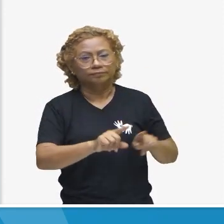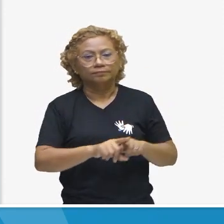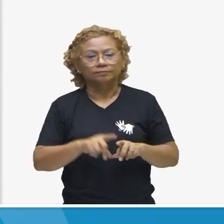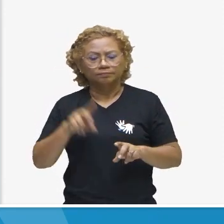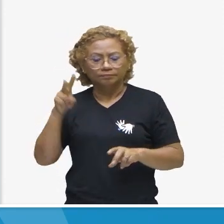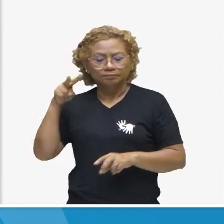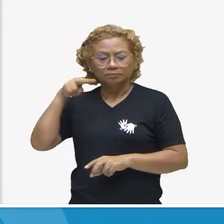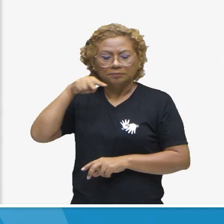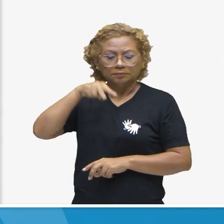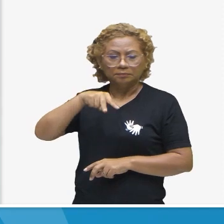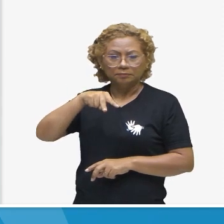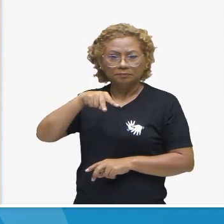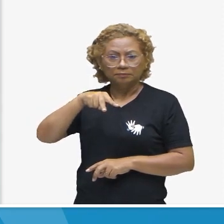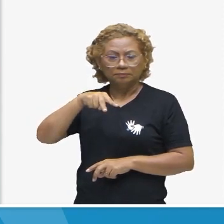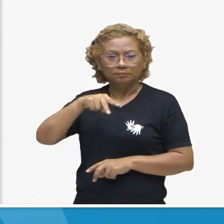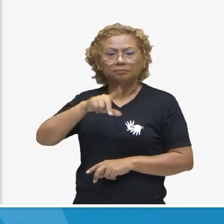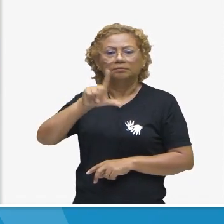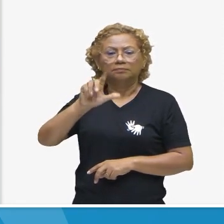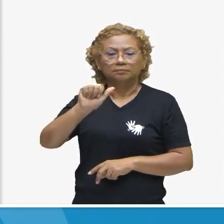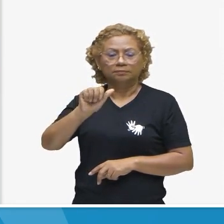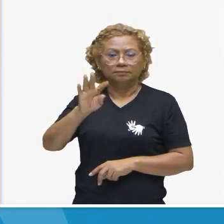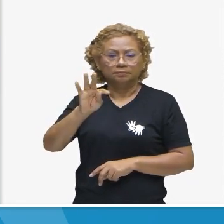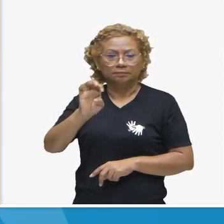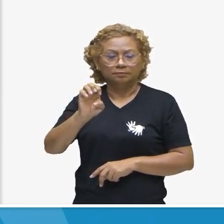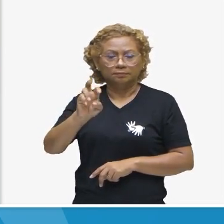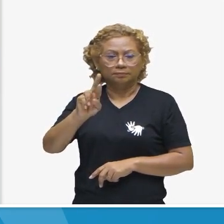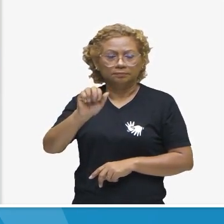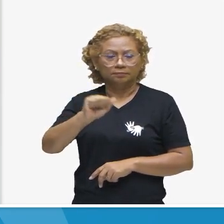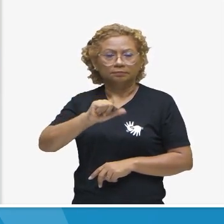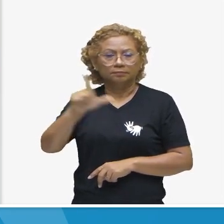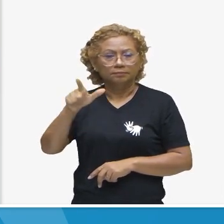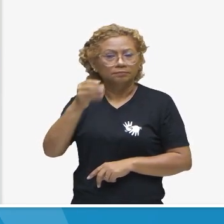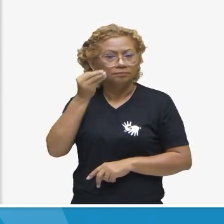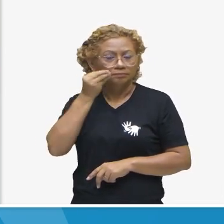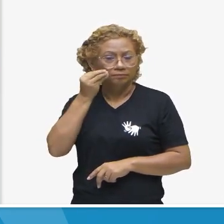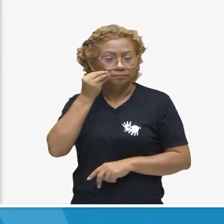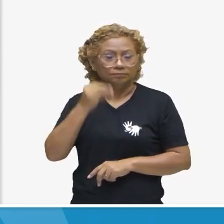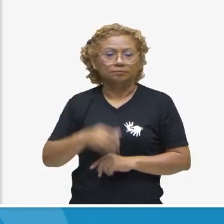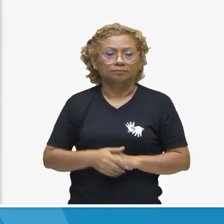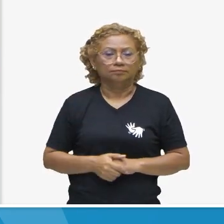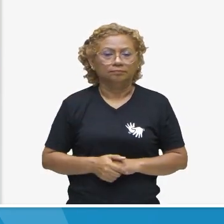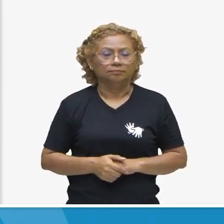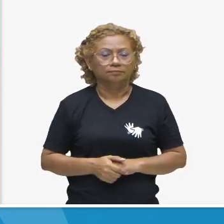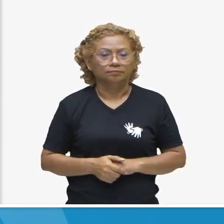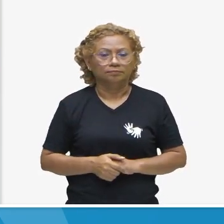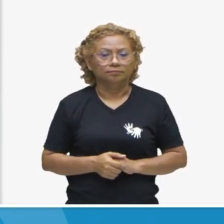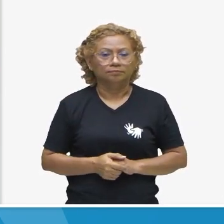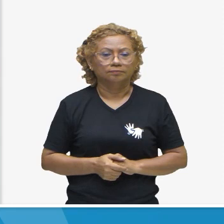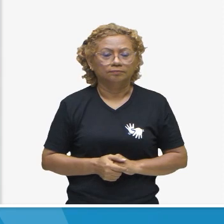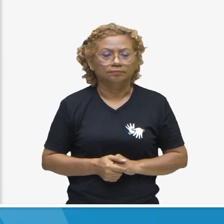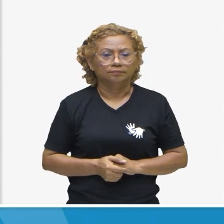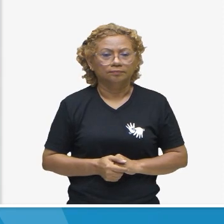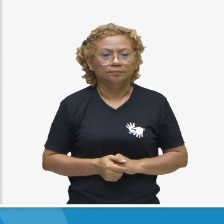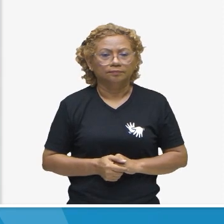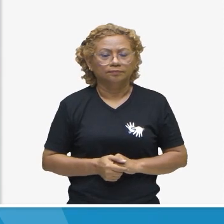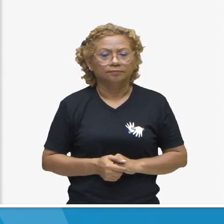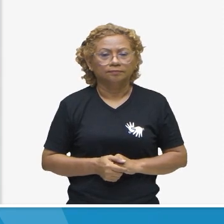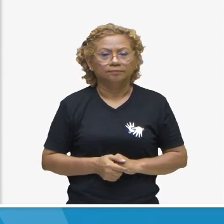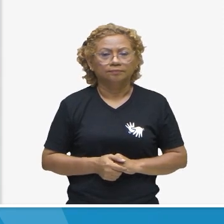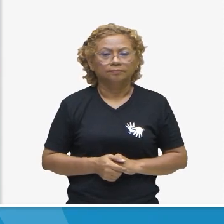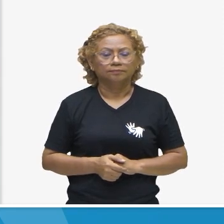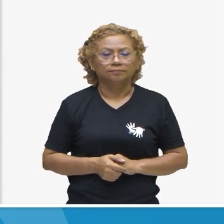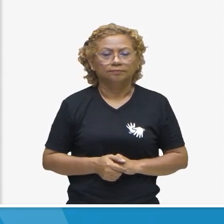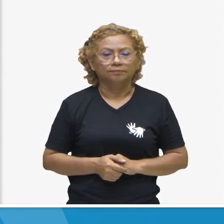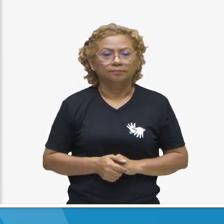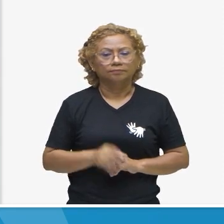na lateral, porque na lateral a gente já viu que nós teríamos aqui, né, esse arco sendo